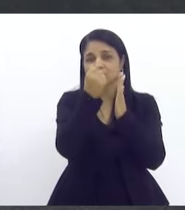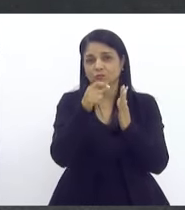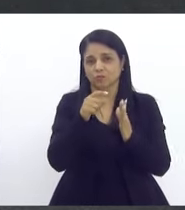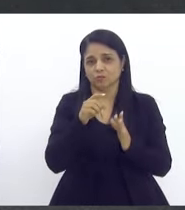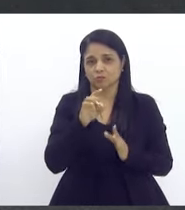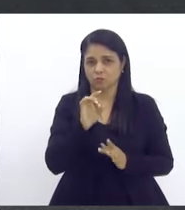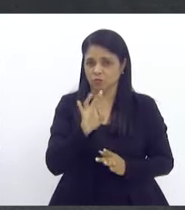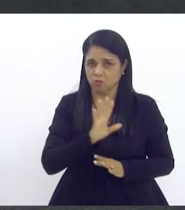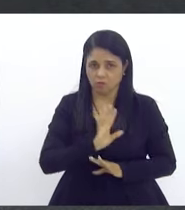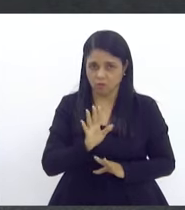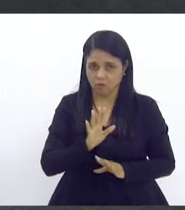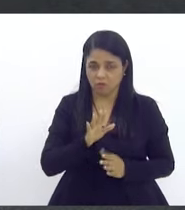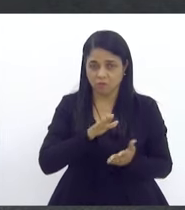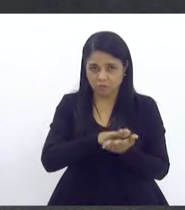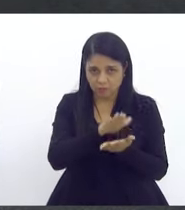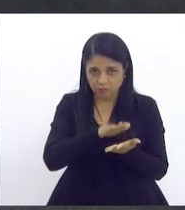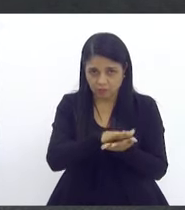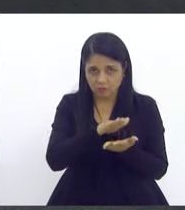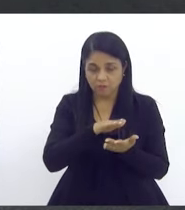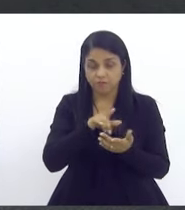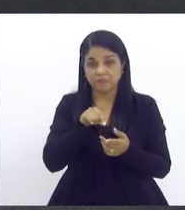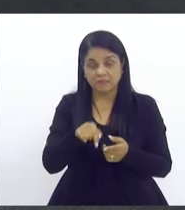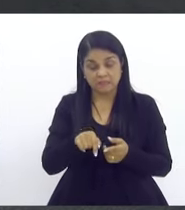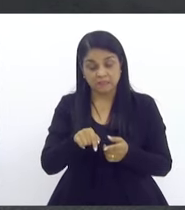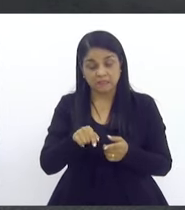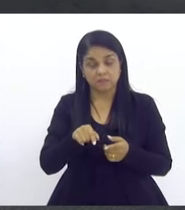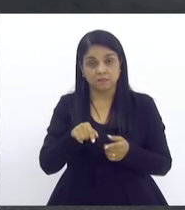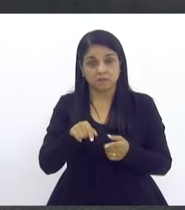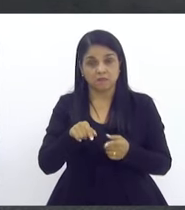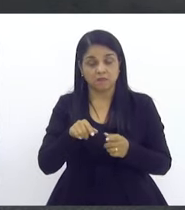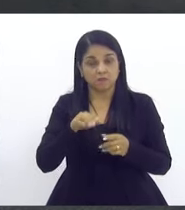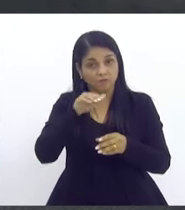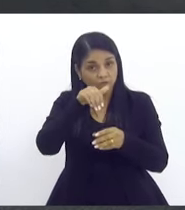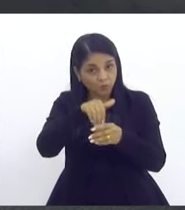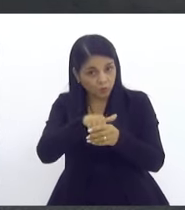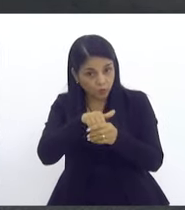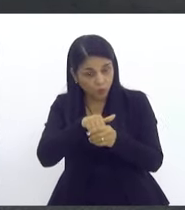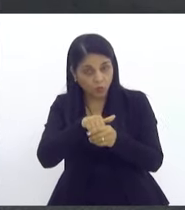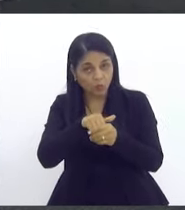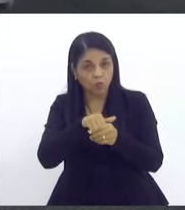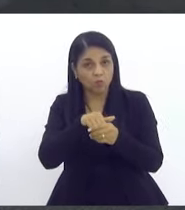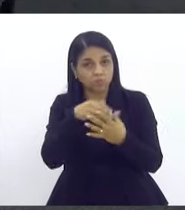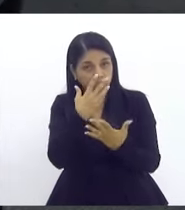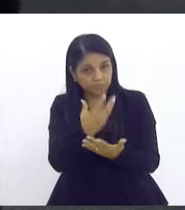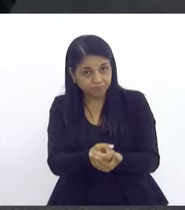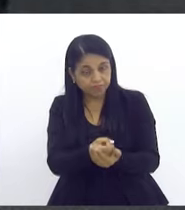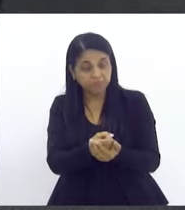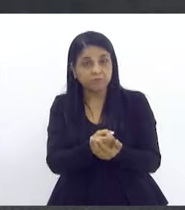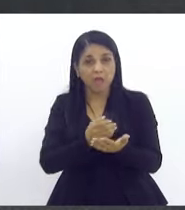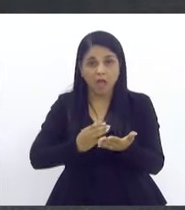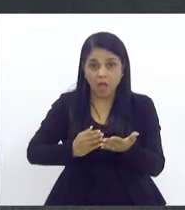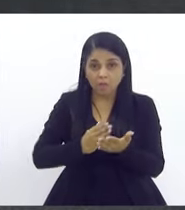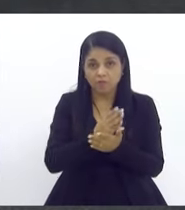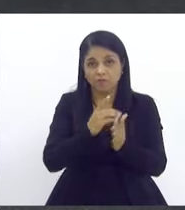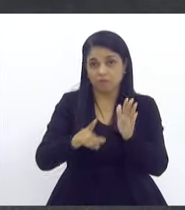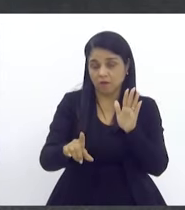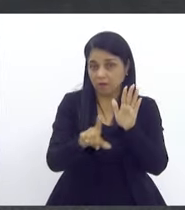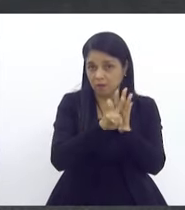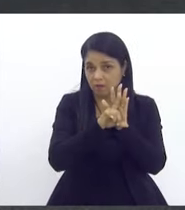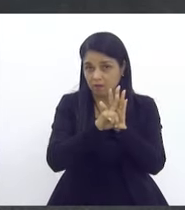E, evidentemente, se a Casa já votou favorável quando aprovou a lei